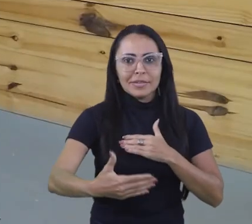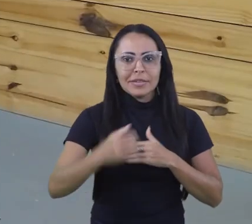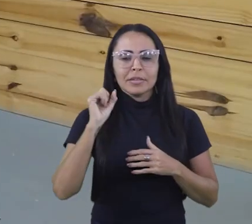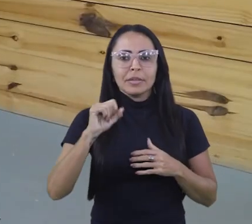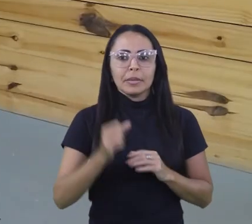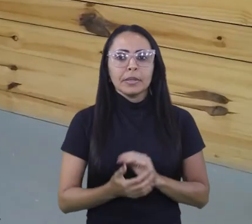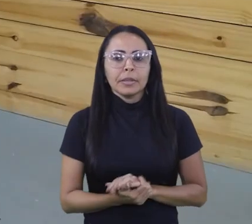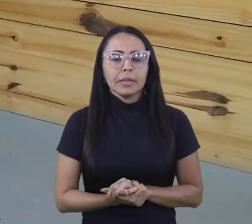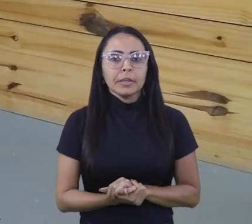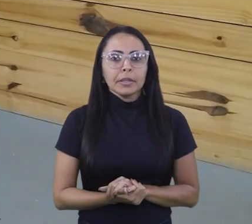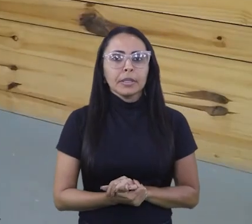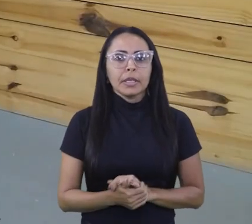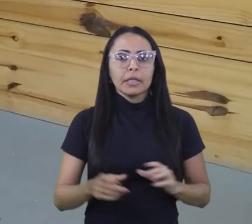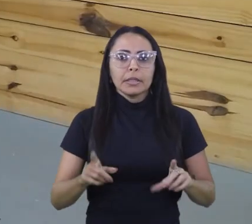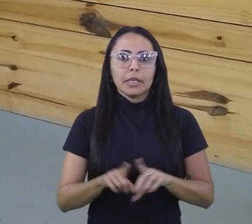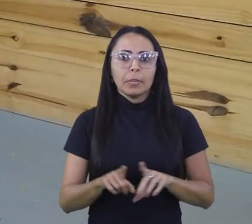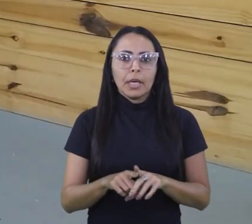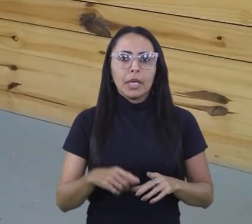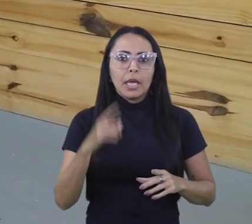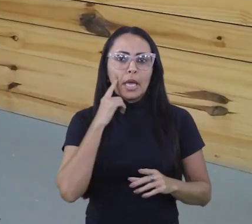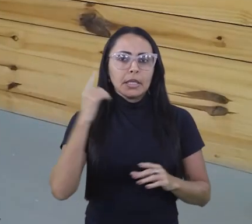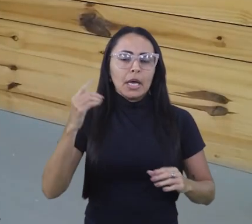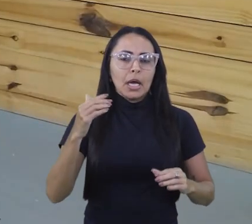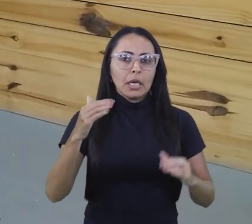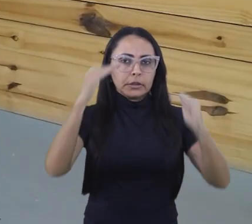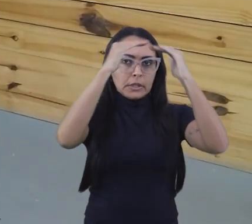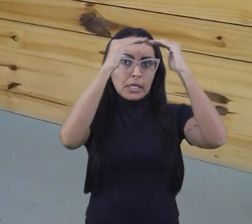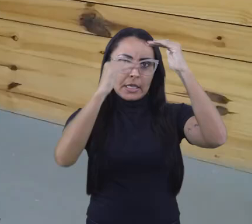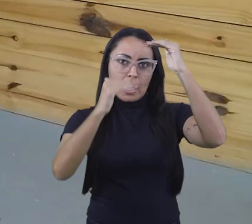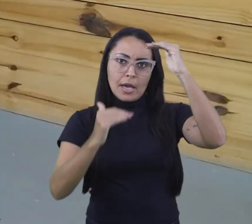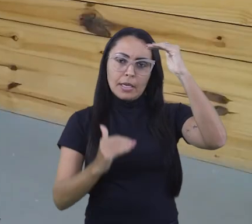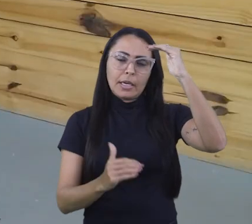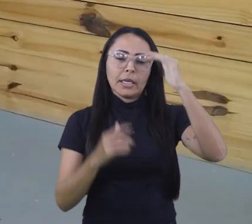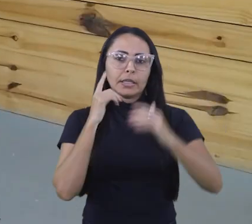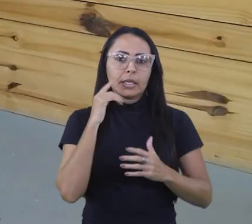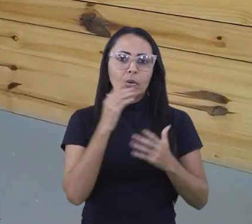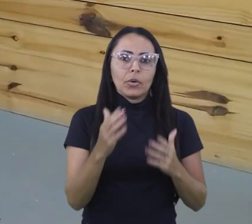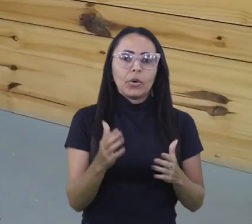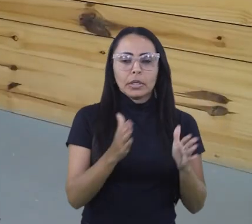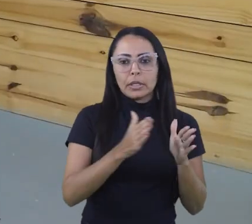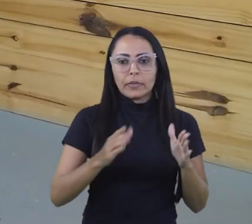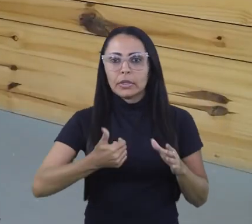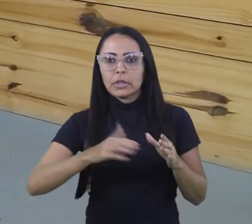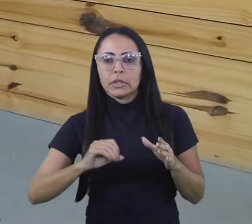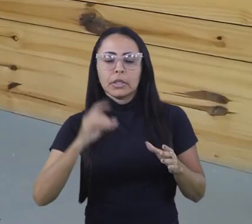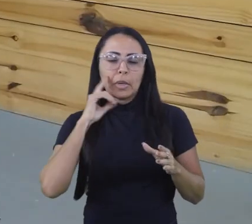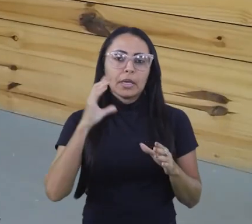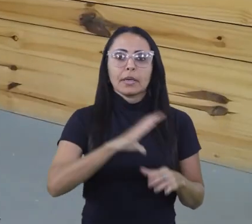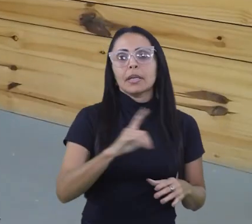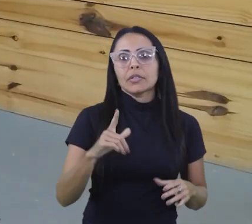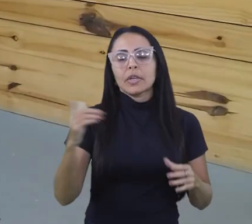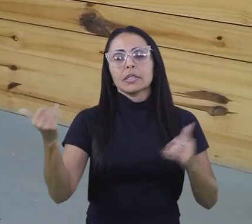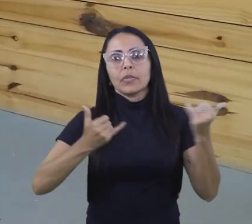sequencial, né, e também, né, hierárquica, a partir, né, de cada área de conhecimento, que foi dividido em 10, para classificar